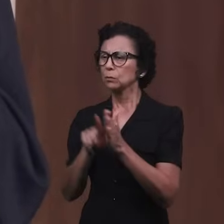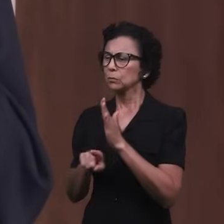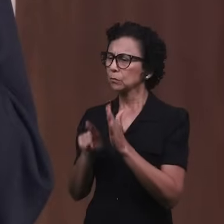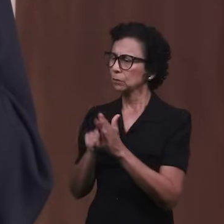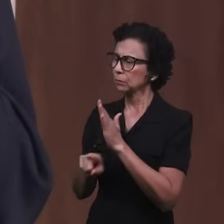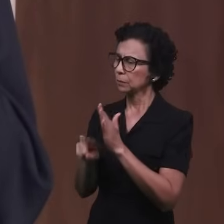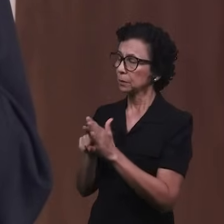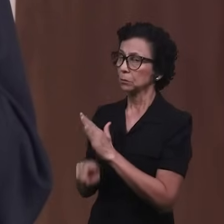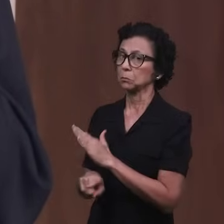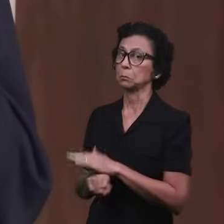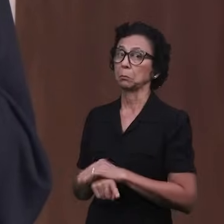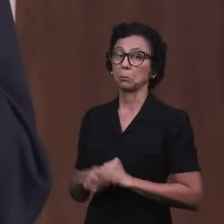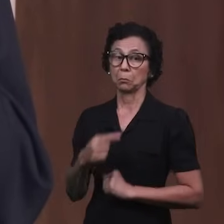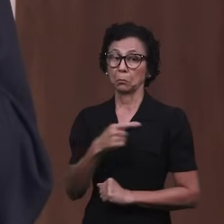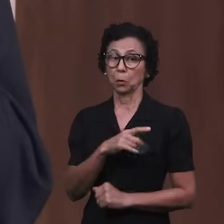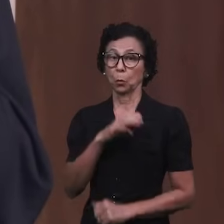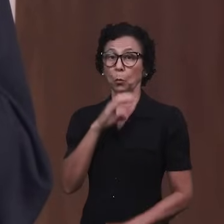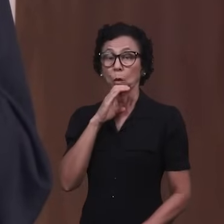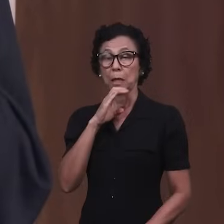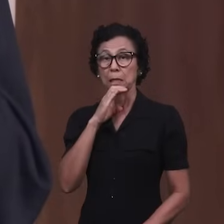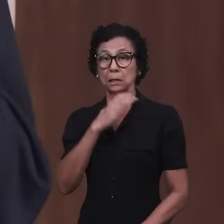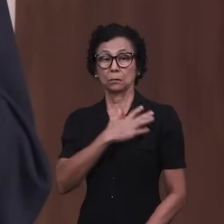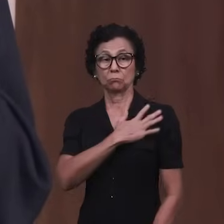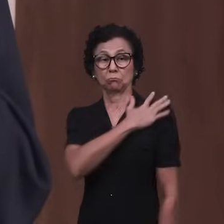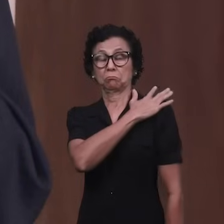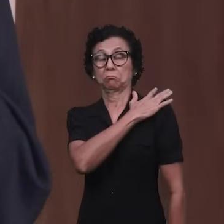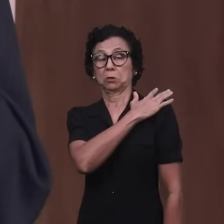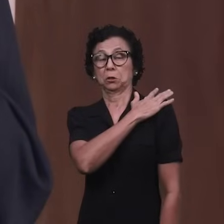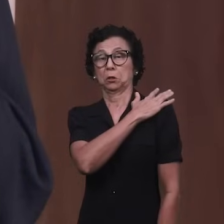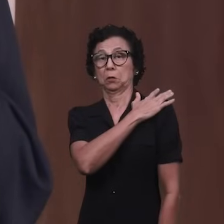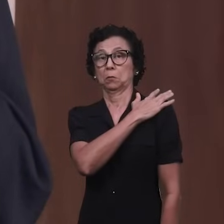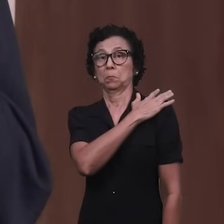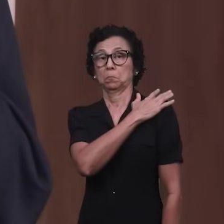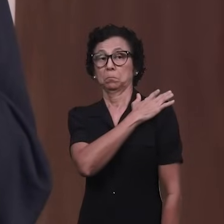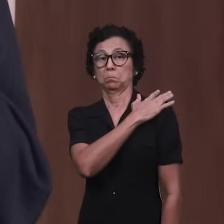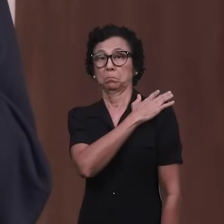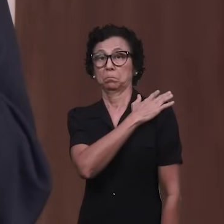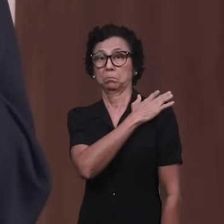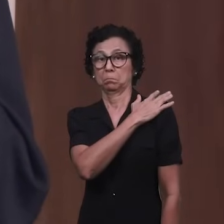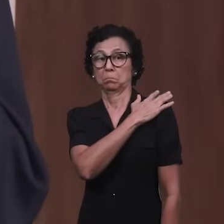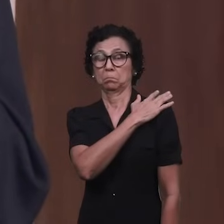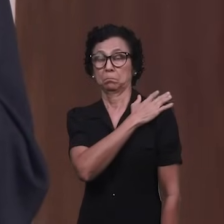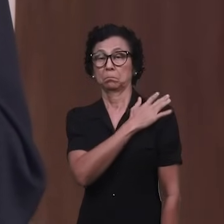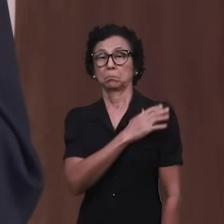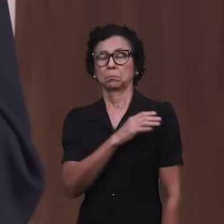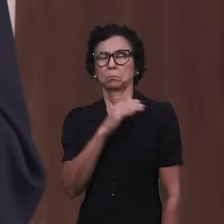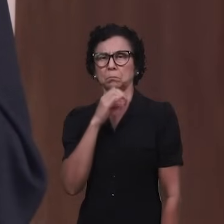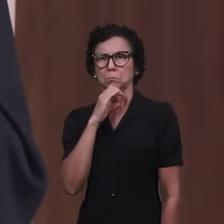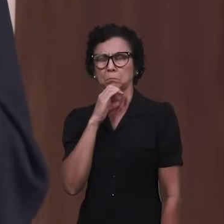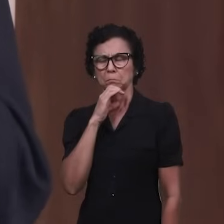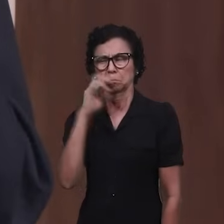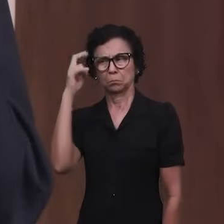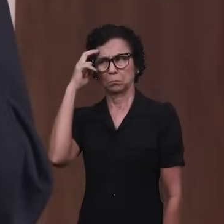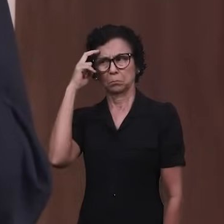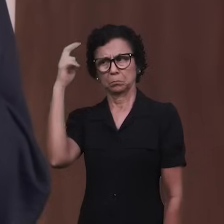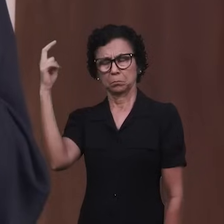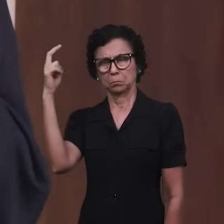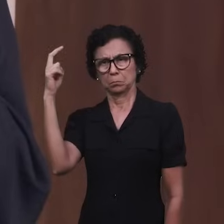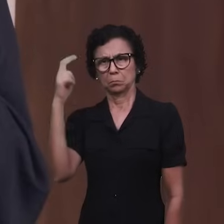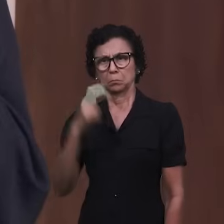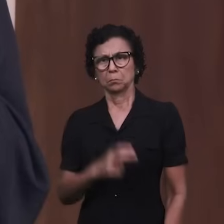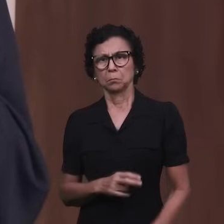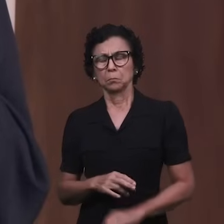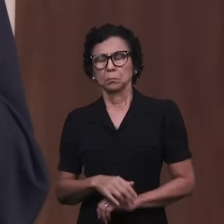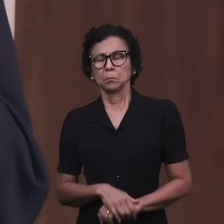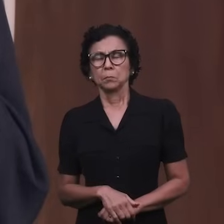fez várias perguntas. Ele tinha muito conhecimento, né? Era um general antes, foi feito rei, mas tinha um grande